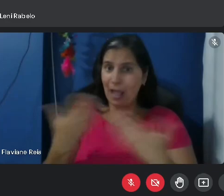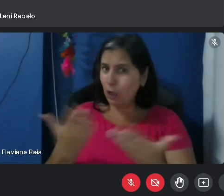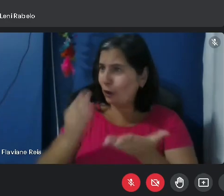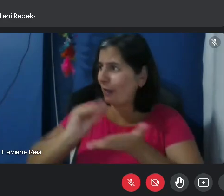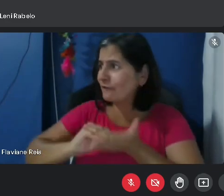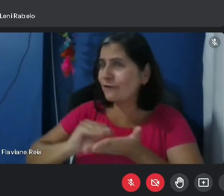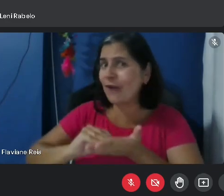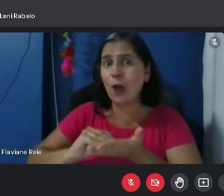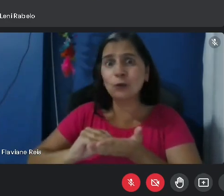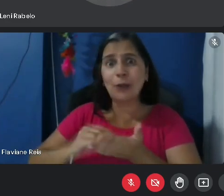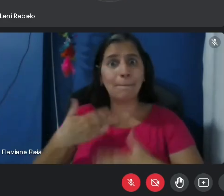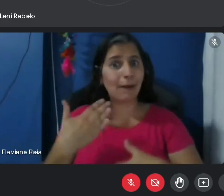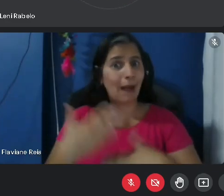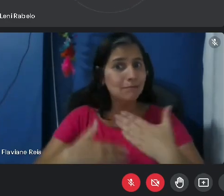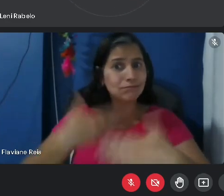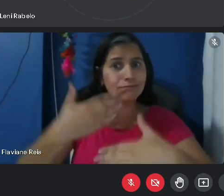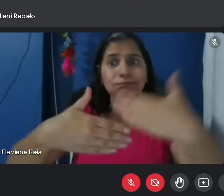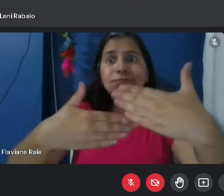é algo seguro.